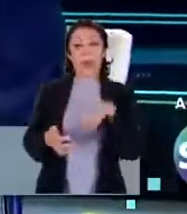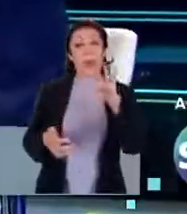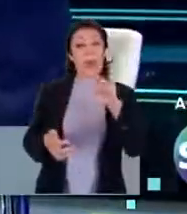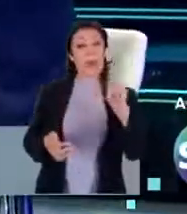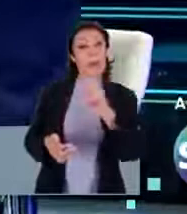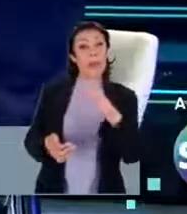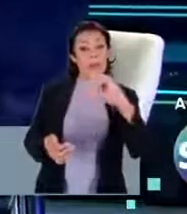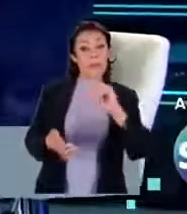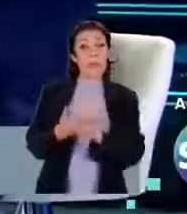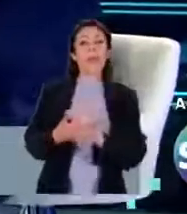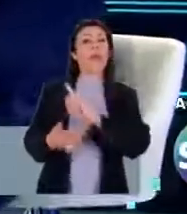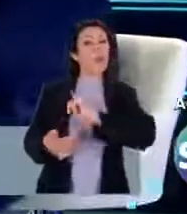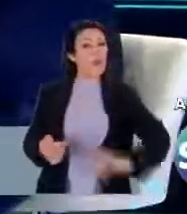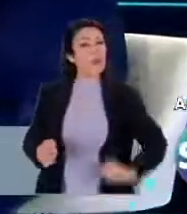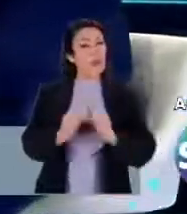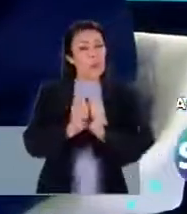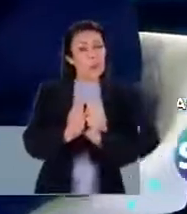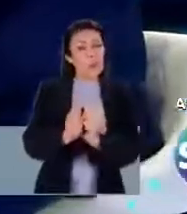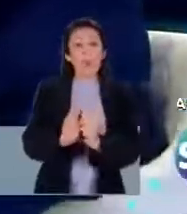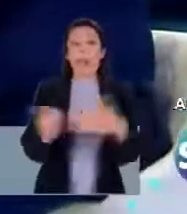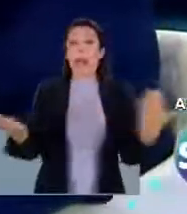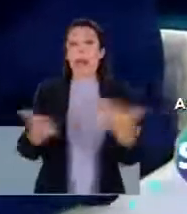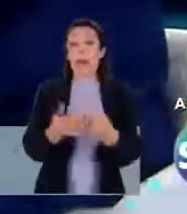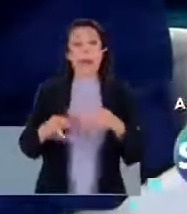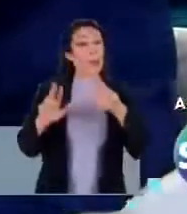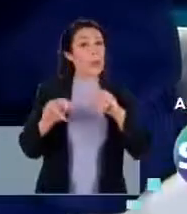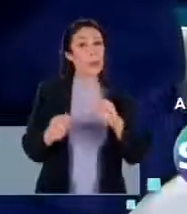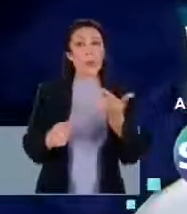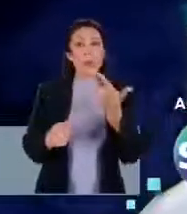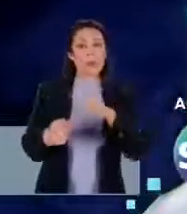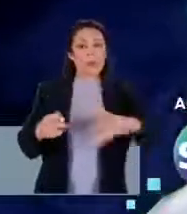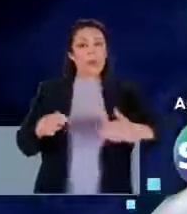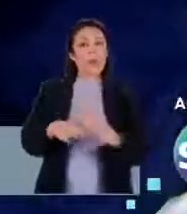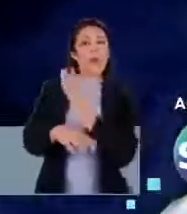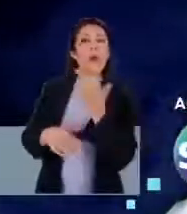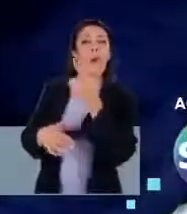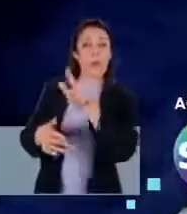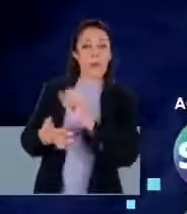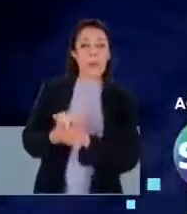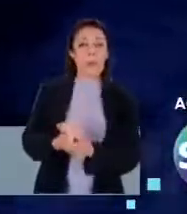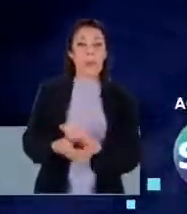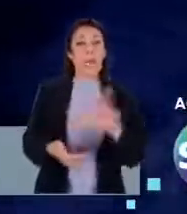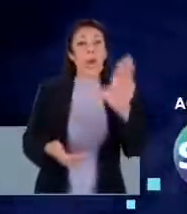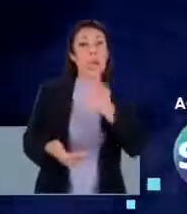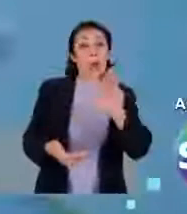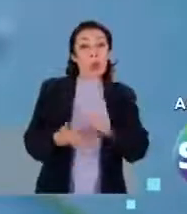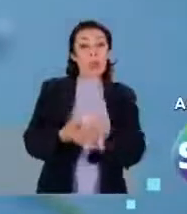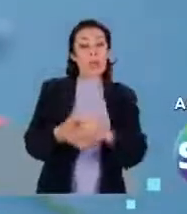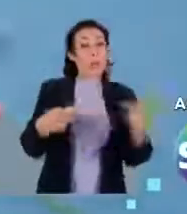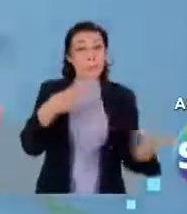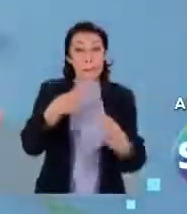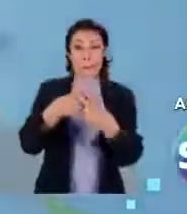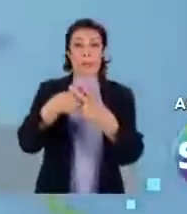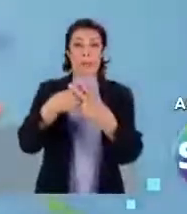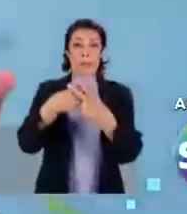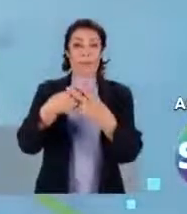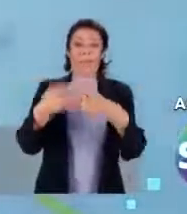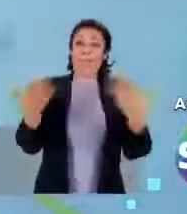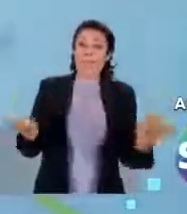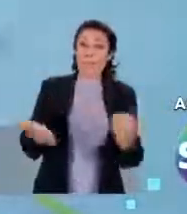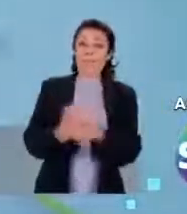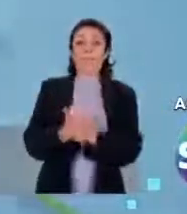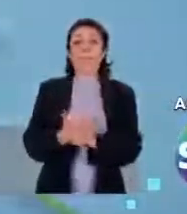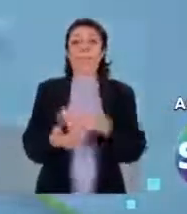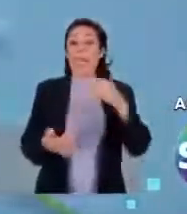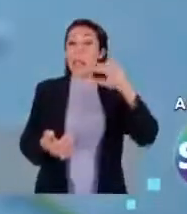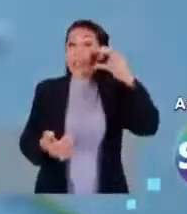o PSDB nunca mais ganhou uma eleição nem tá disputando hoje também é desmoralização que aconteceu o Lula foi bater na cadeia governando com essa gente a